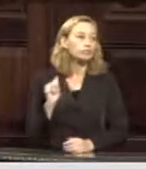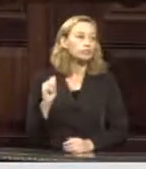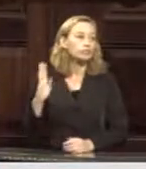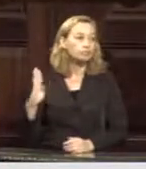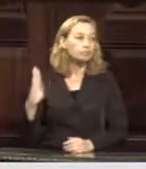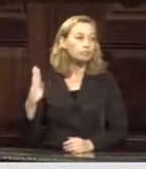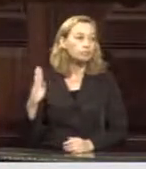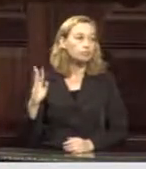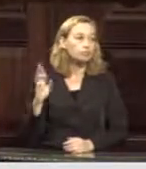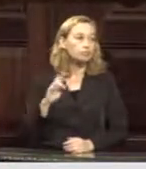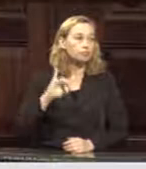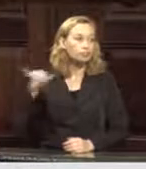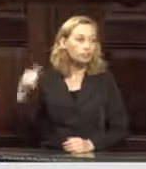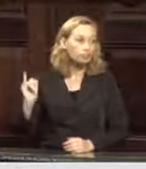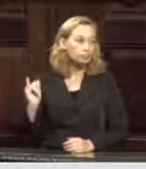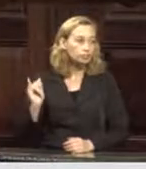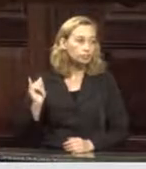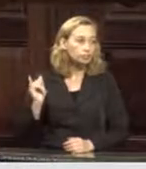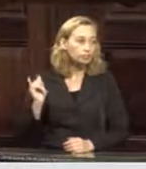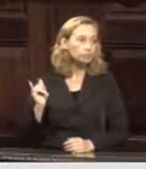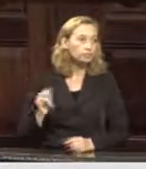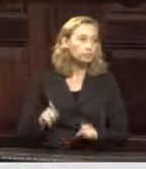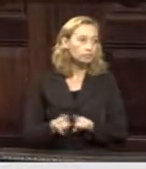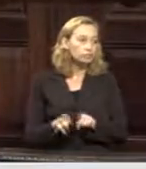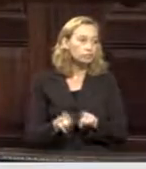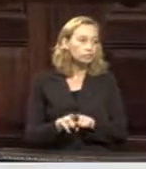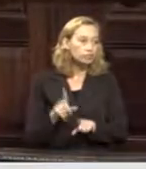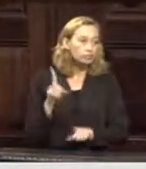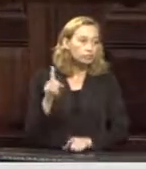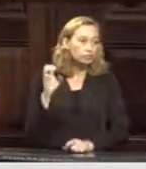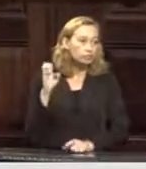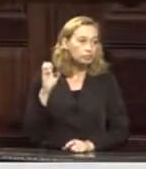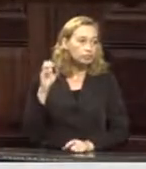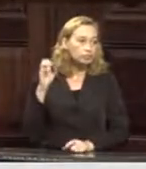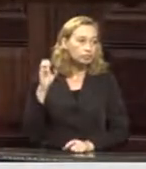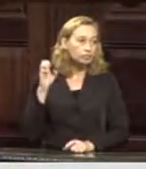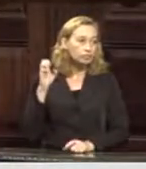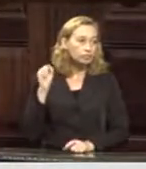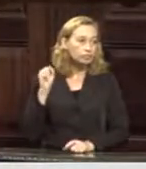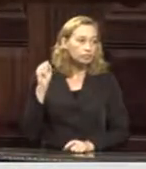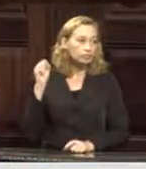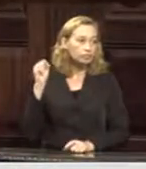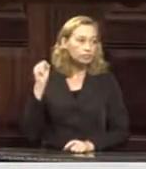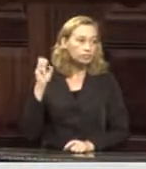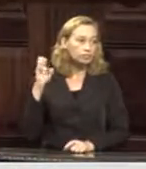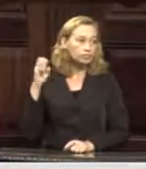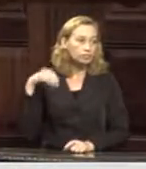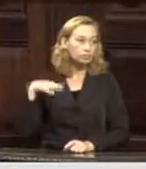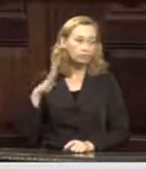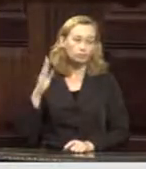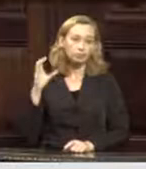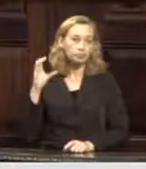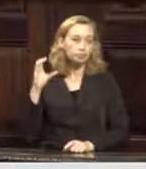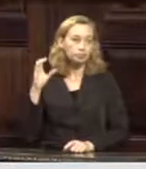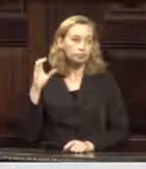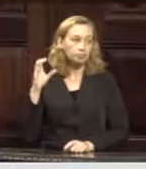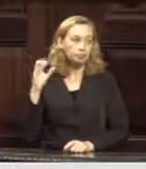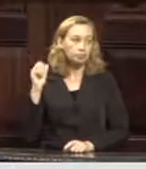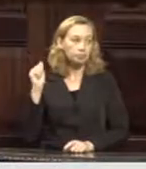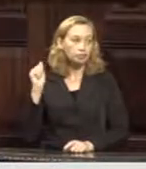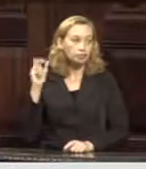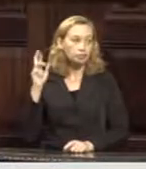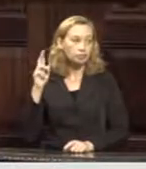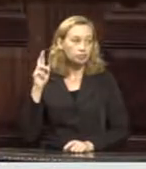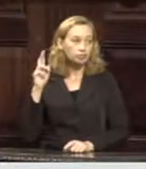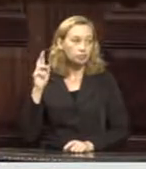contou com a participação do desembargador Marco Aurélio Bezerra de Melo, Maurício Jorge de Matos, que é professor da UERJ, e